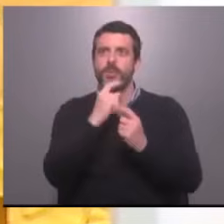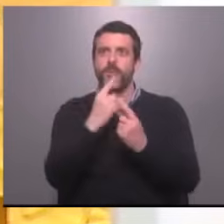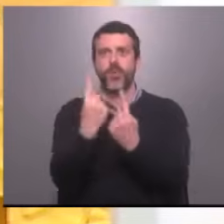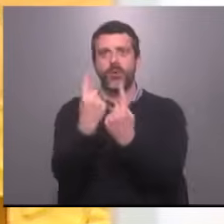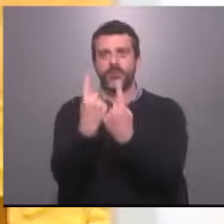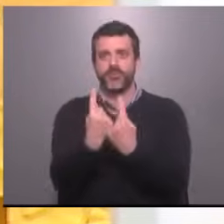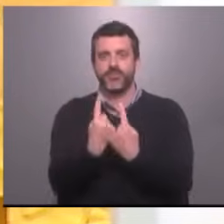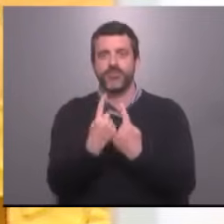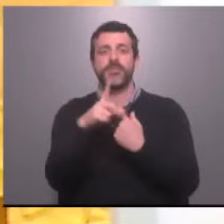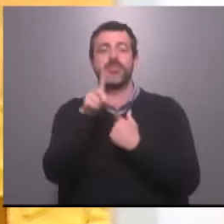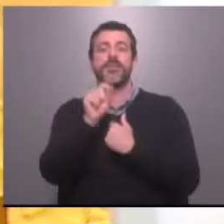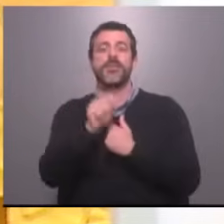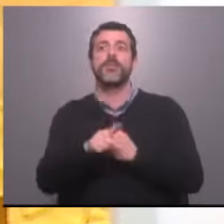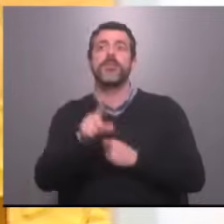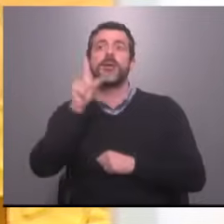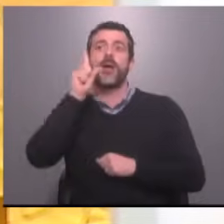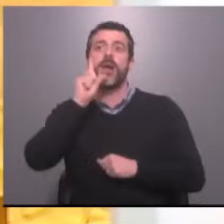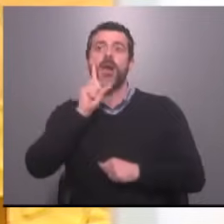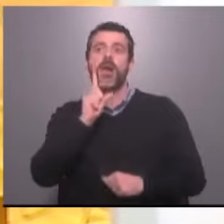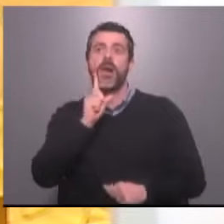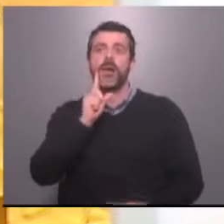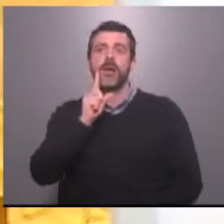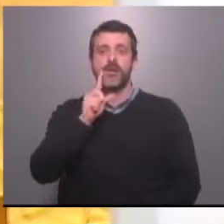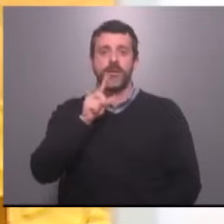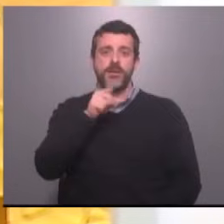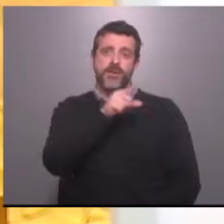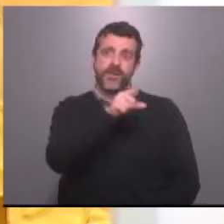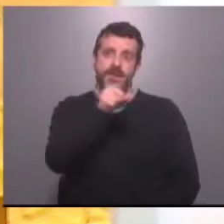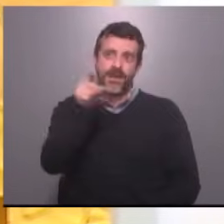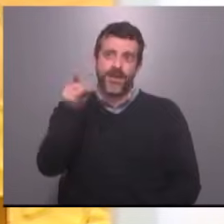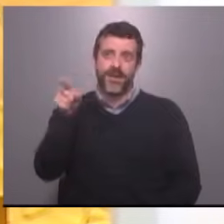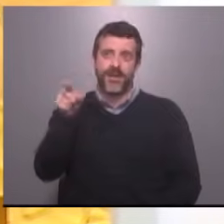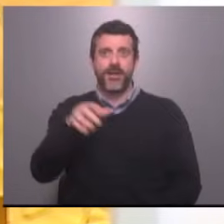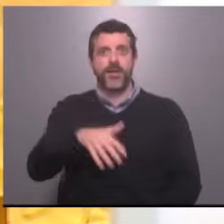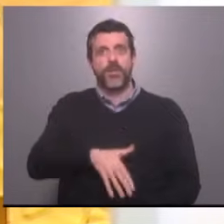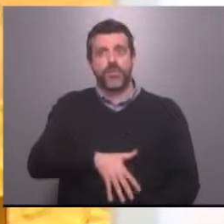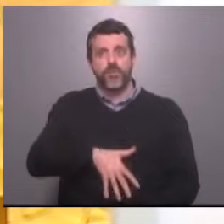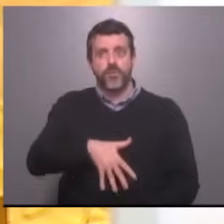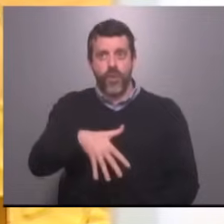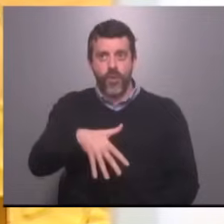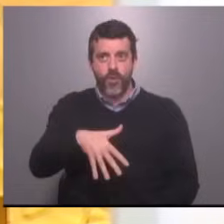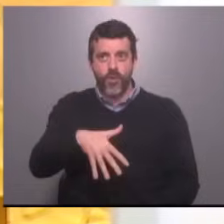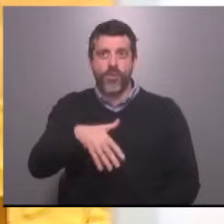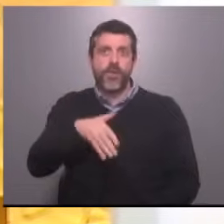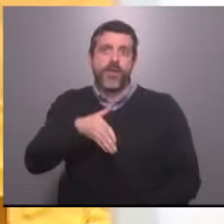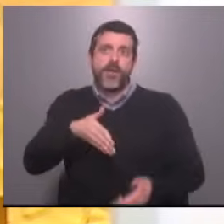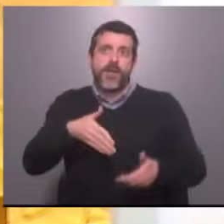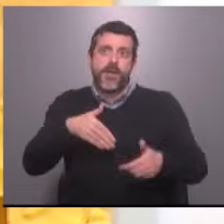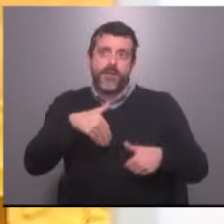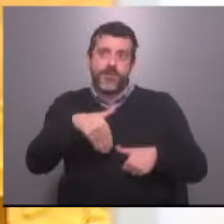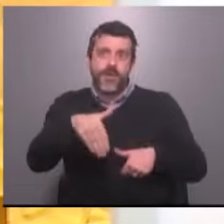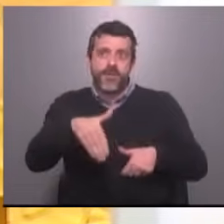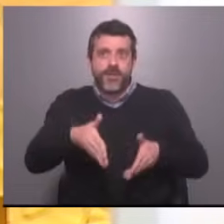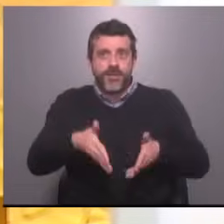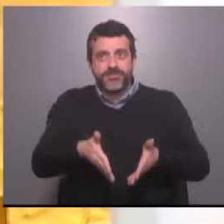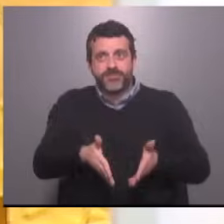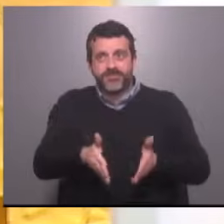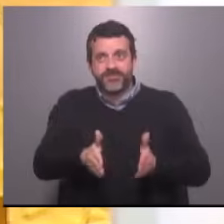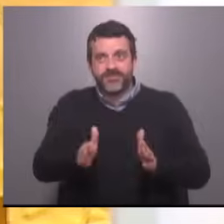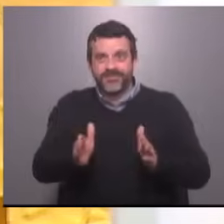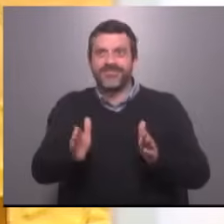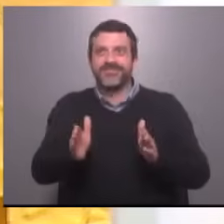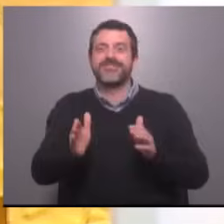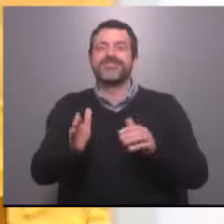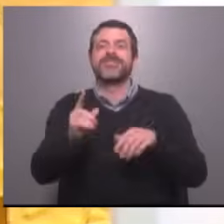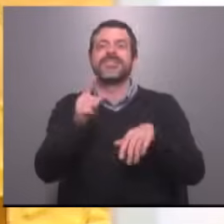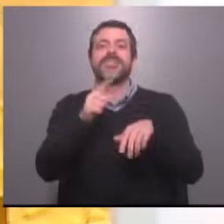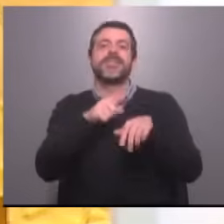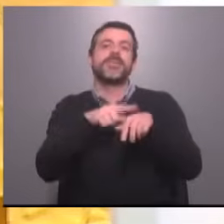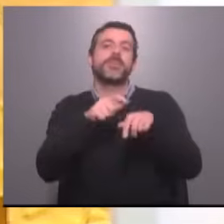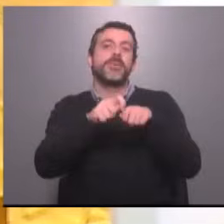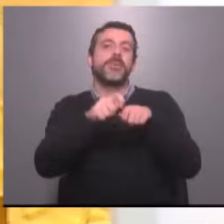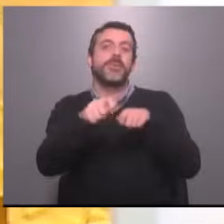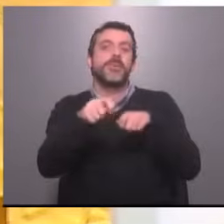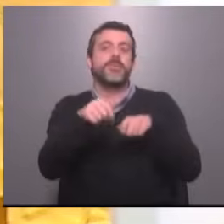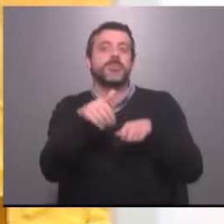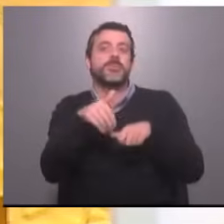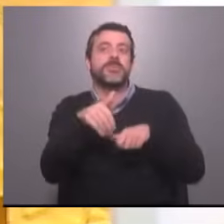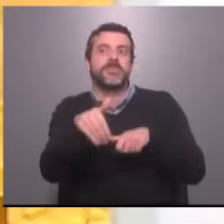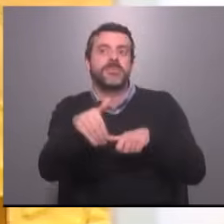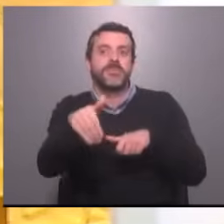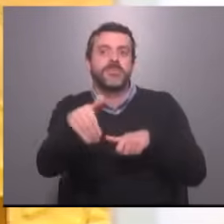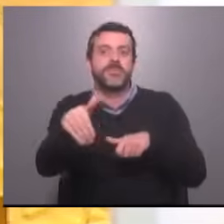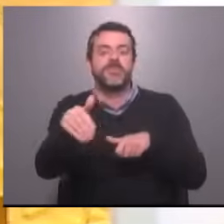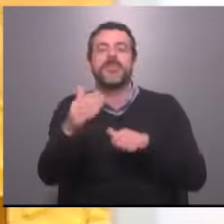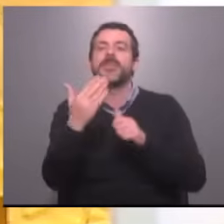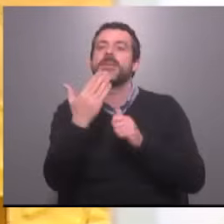E as mulheres que estão para dar à luz